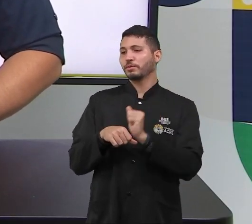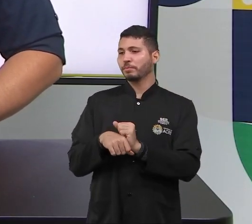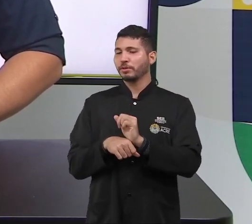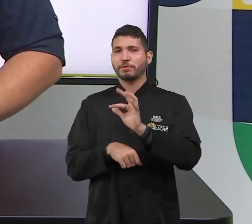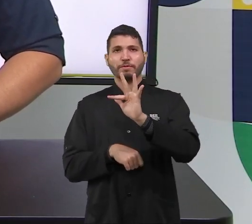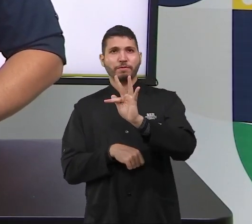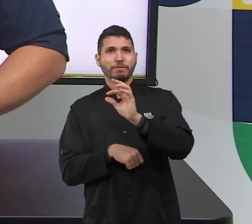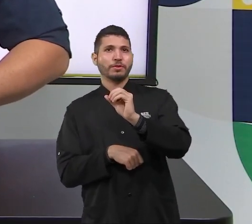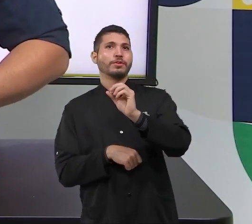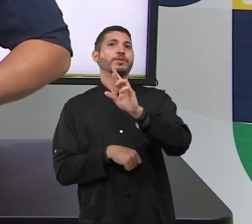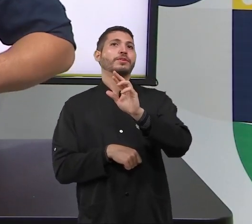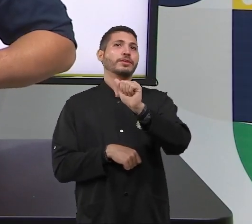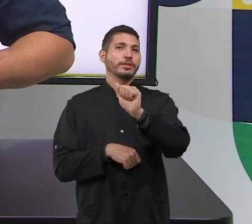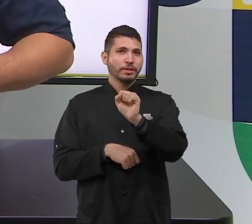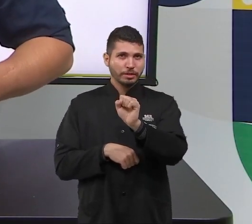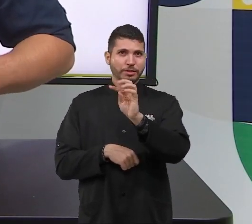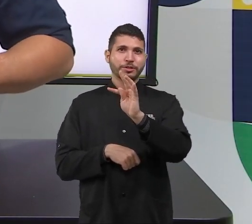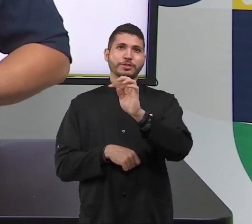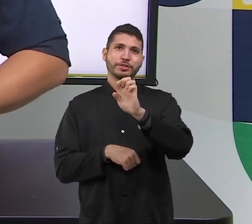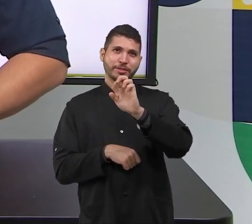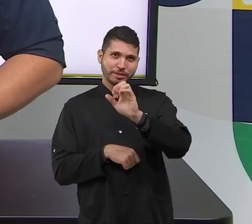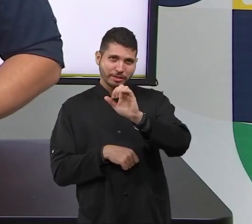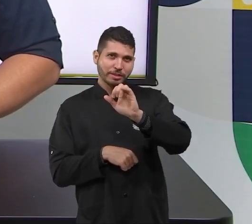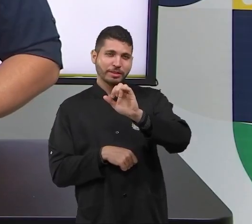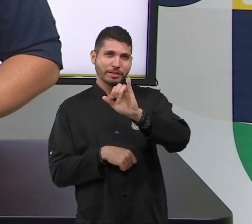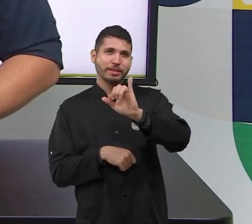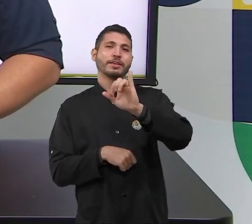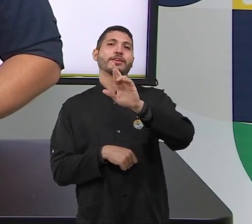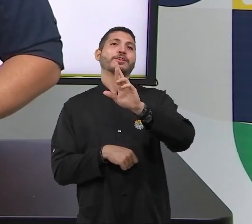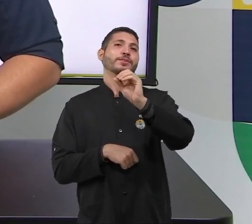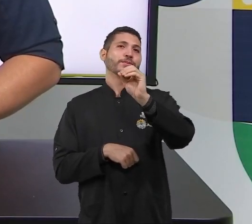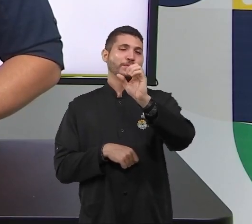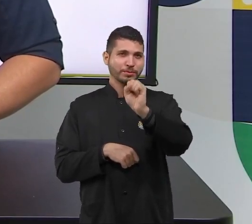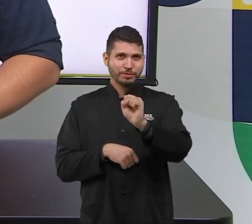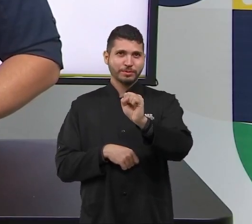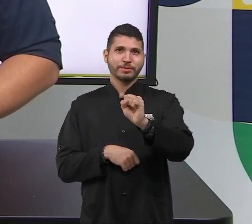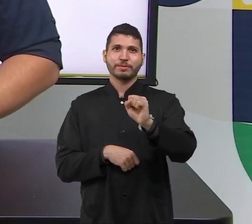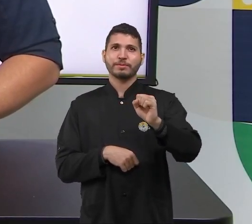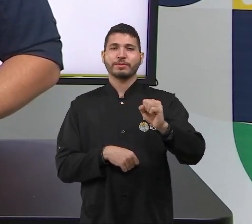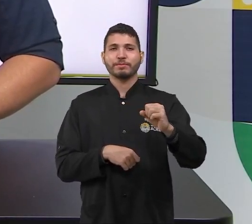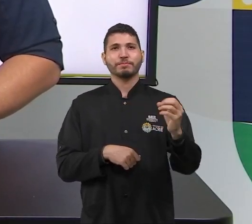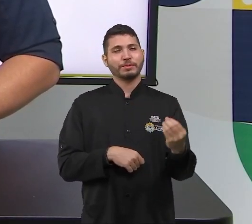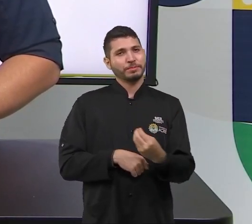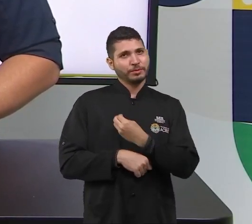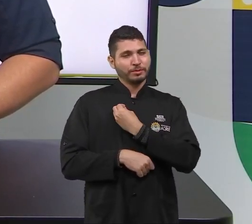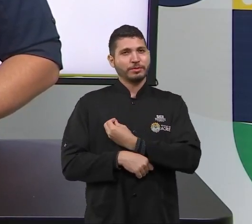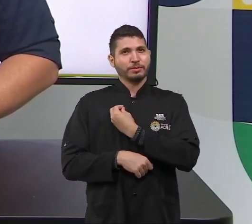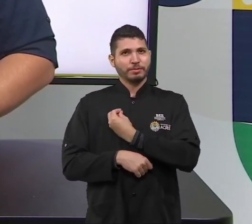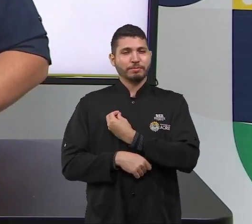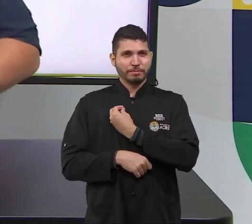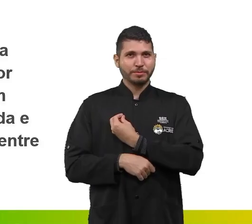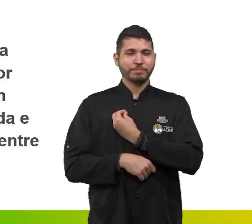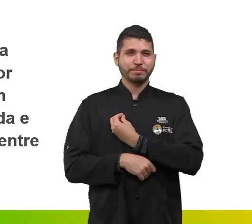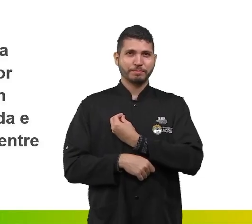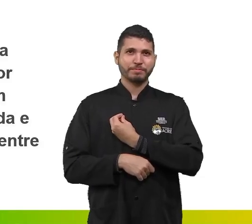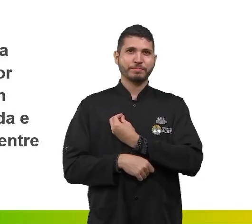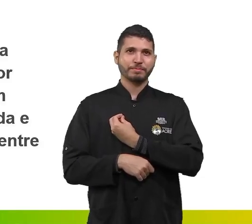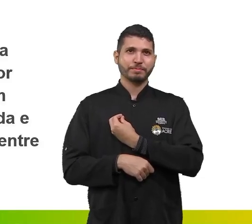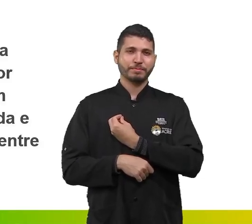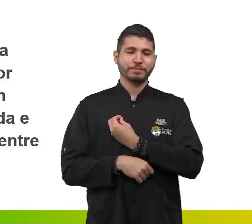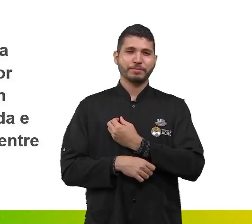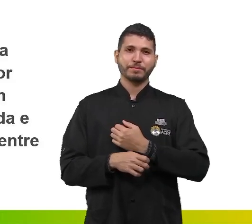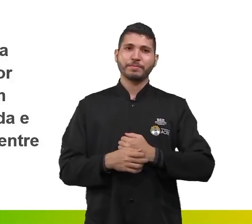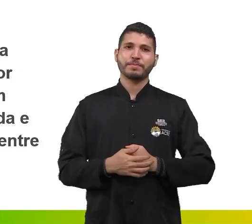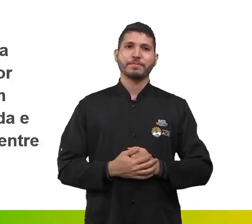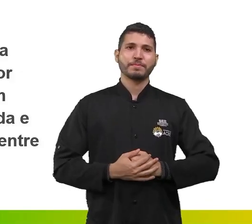forasteiros, para fazer parte aí desse exército, ok? Tranquilo?